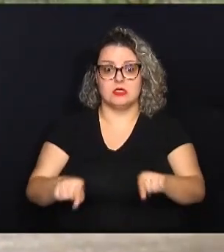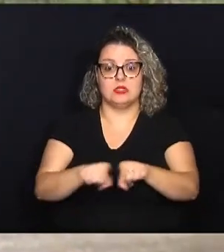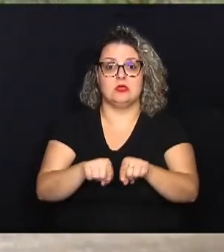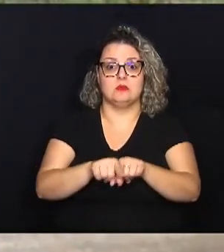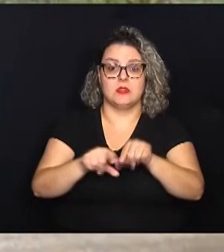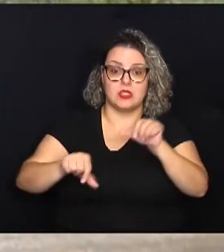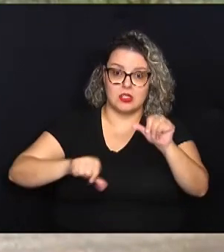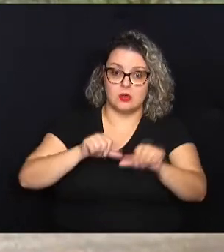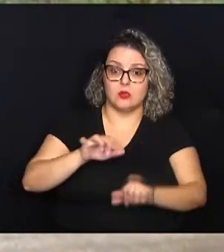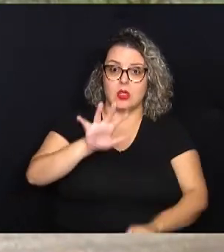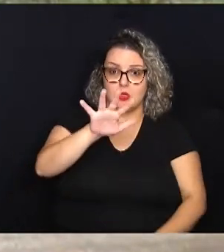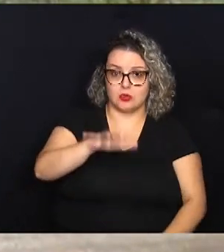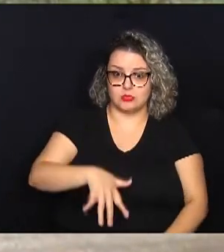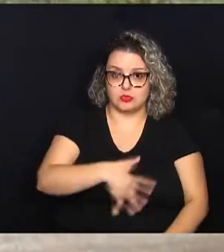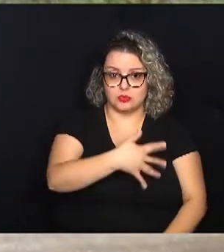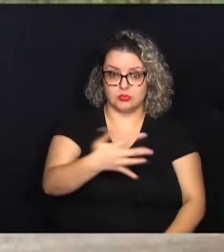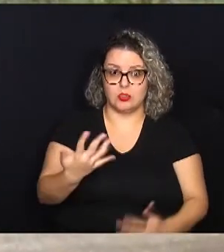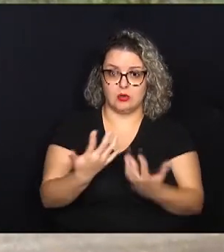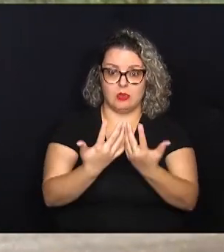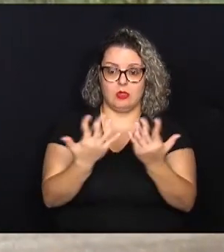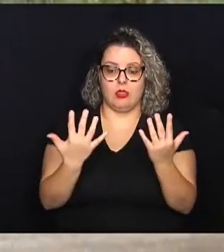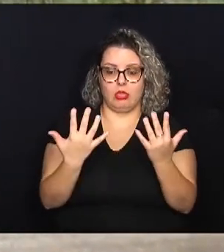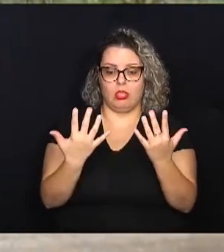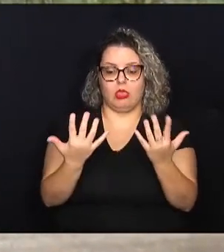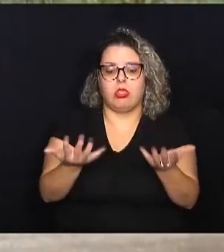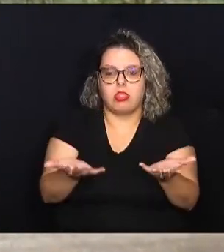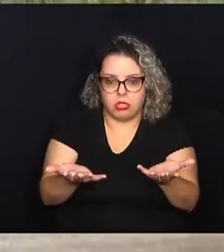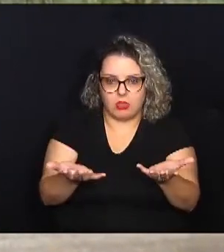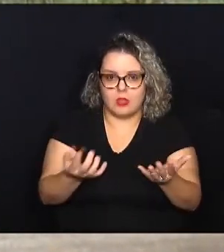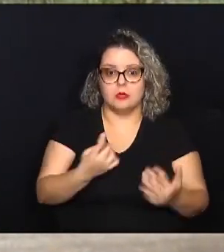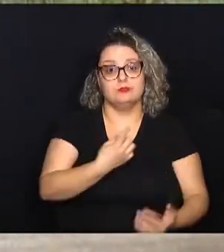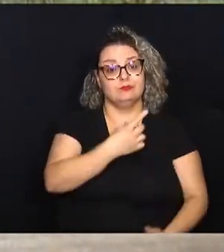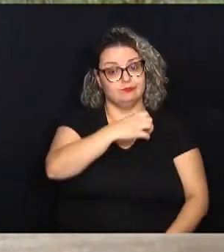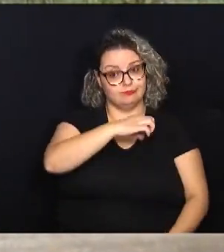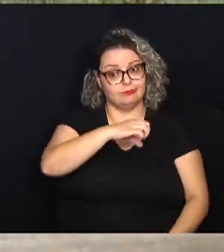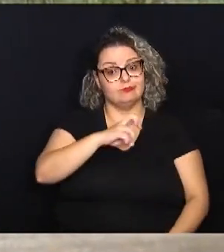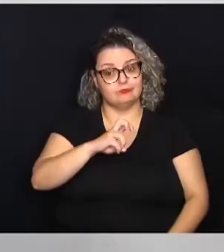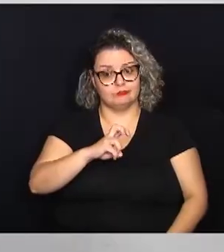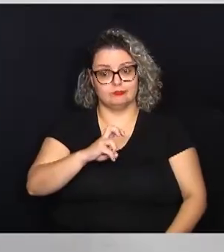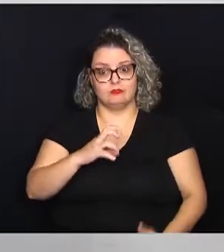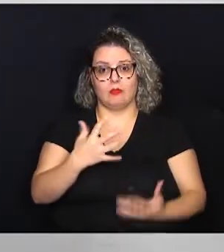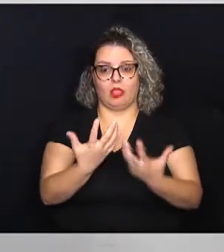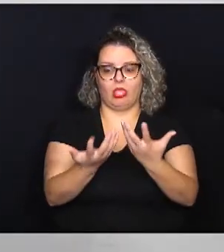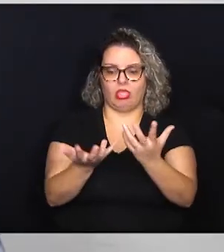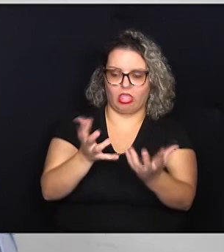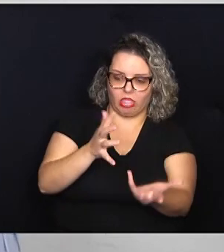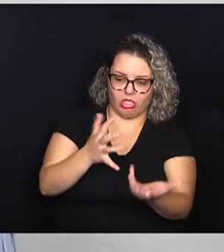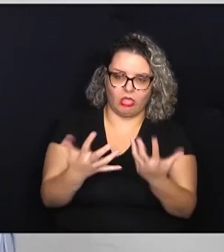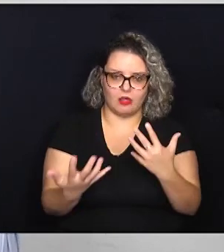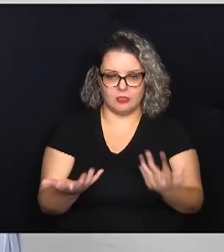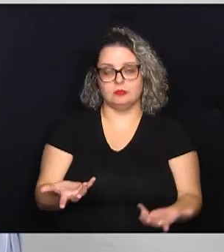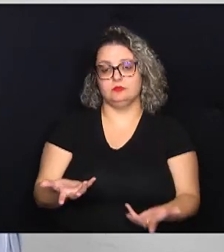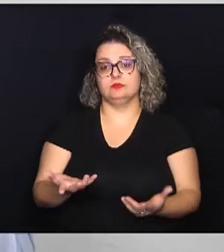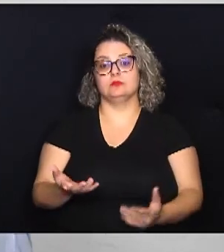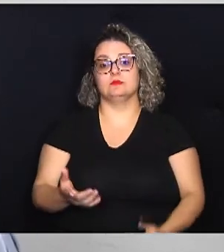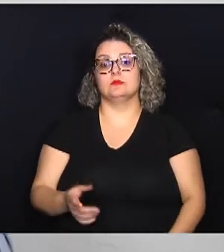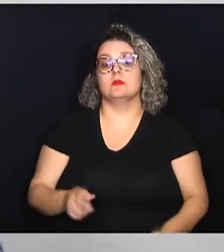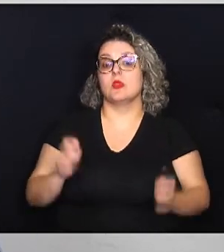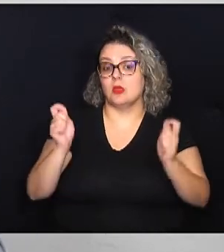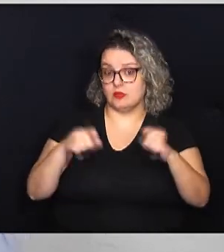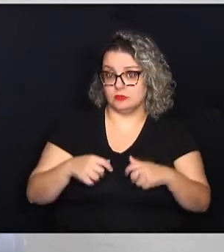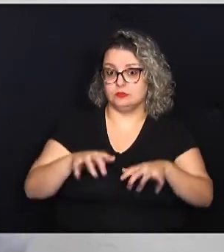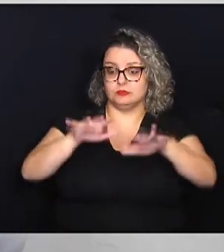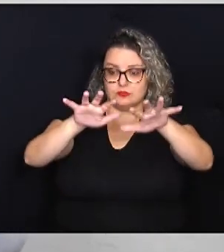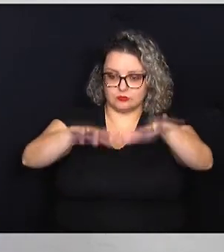e também a troca de todo o alambrado porque o alambrado também como eu falei desde 95 tá todo remendado então a possibilidade